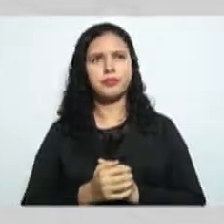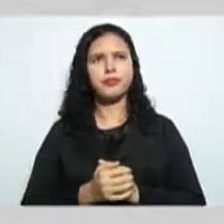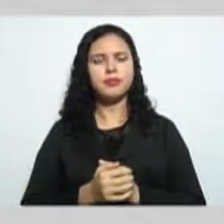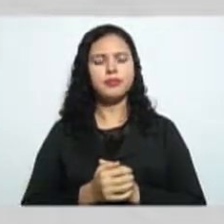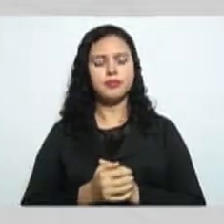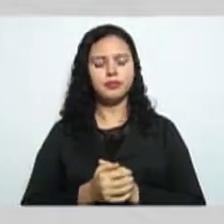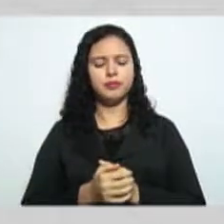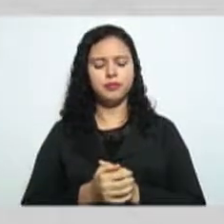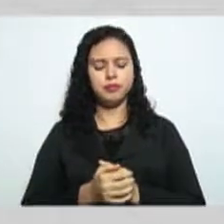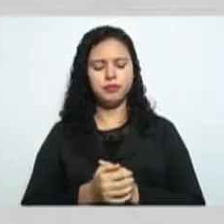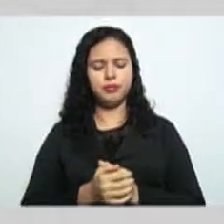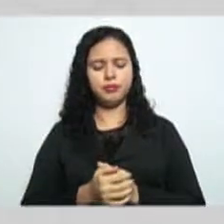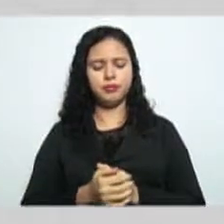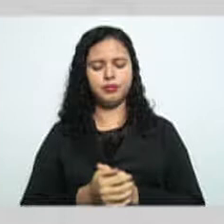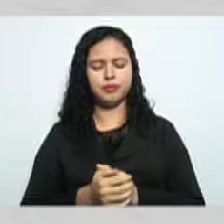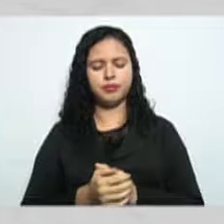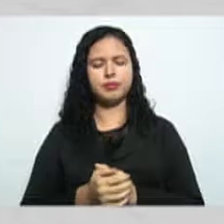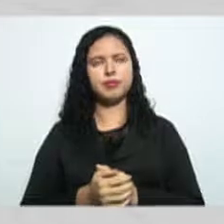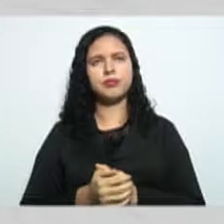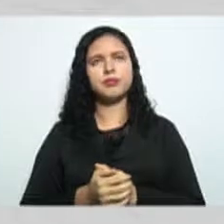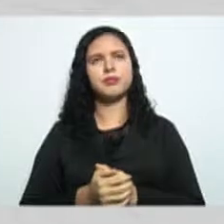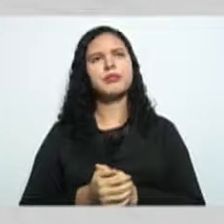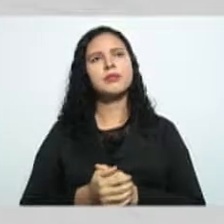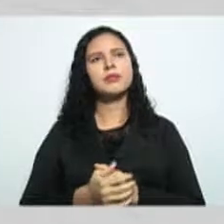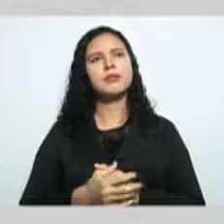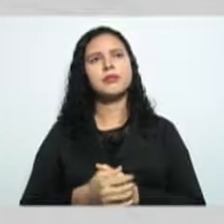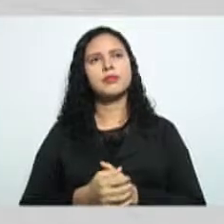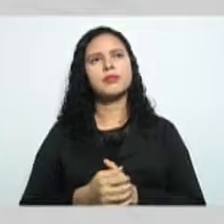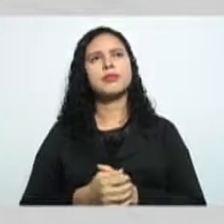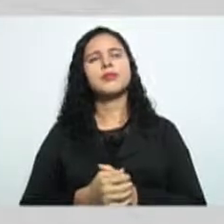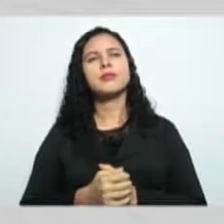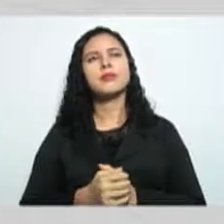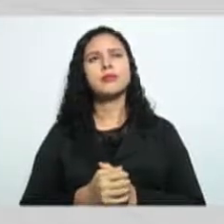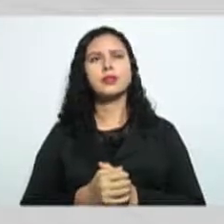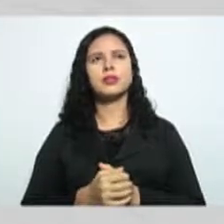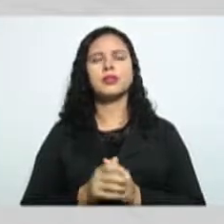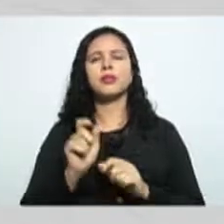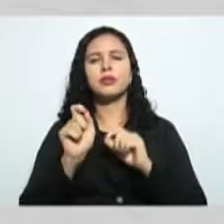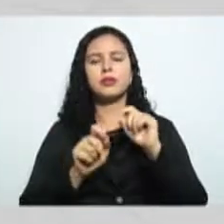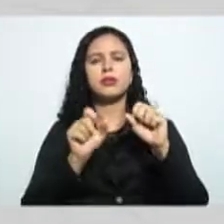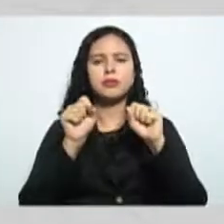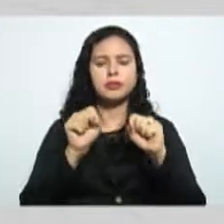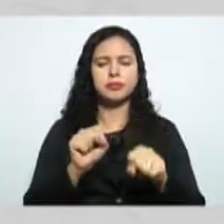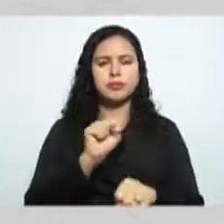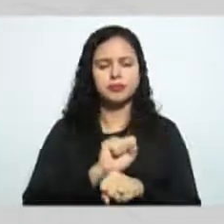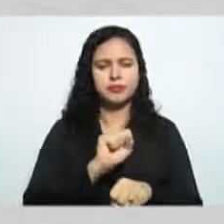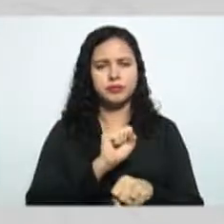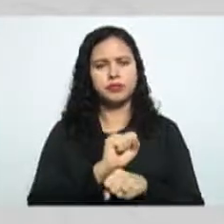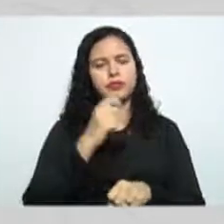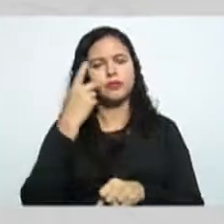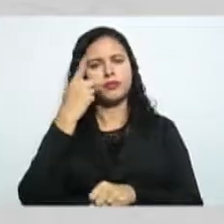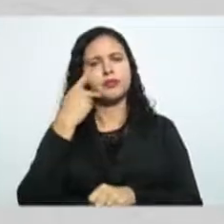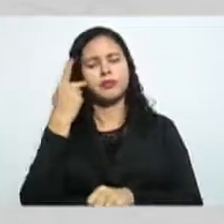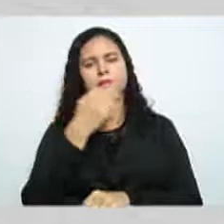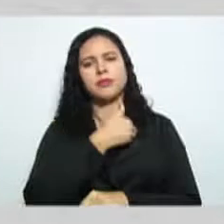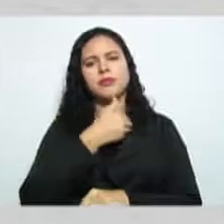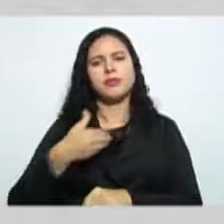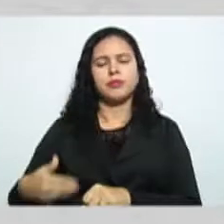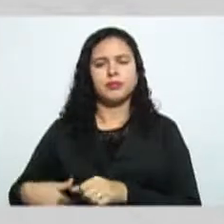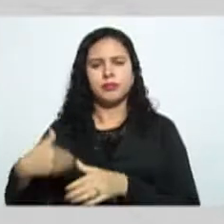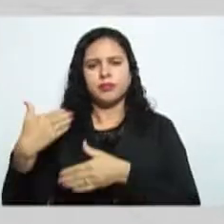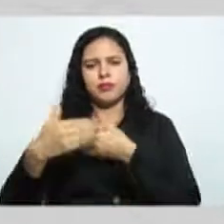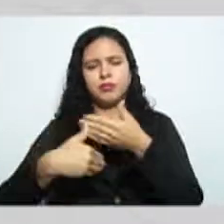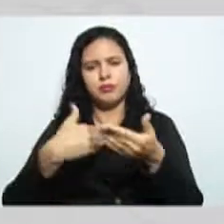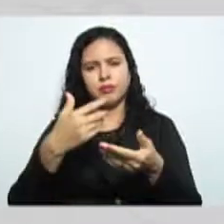Primeiro a pergunta vem assim: o que a gente pode esperar de uma política pública de desenvolvimento